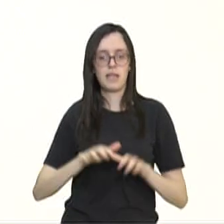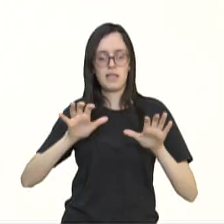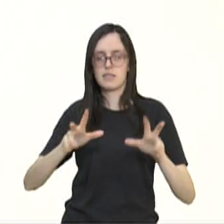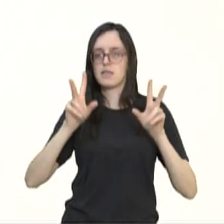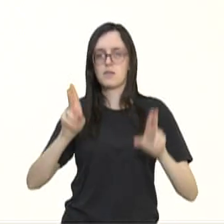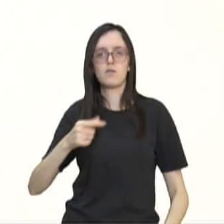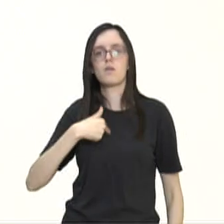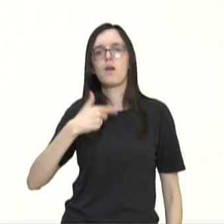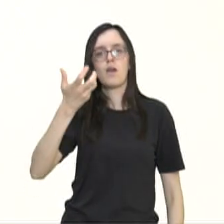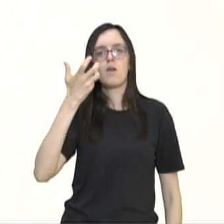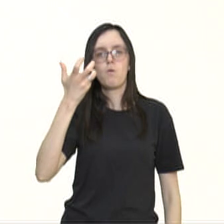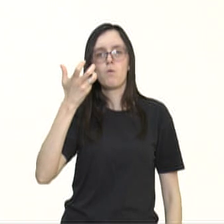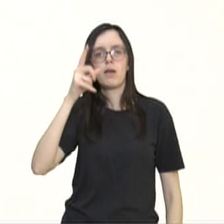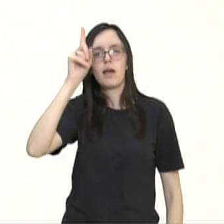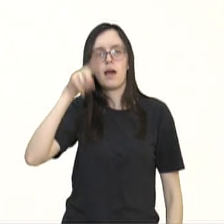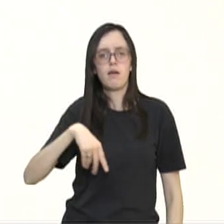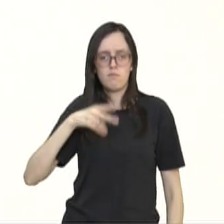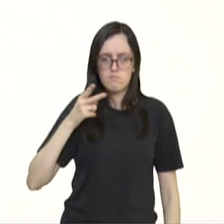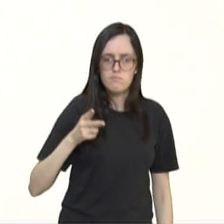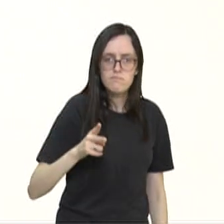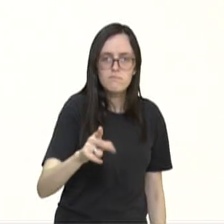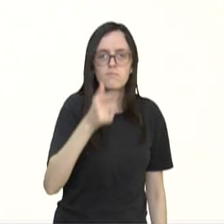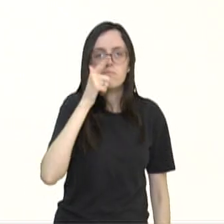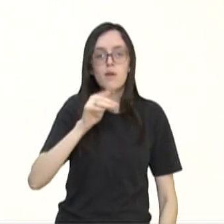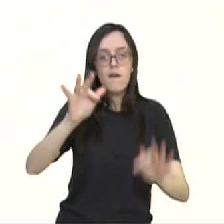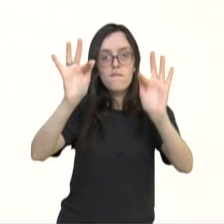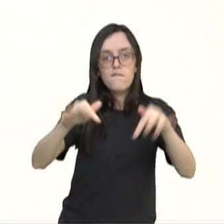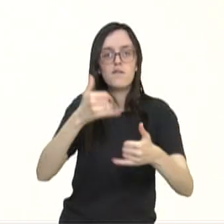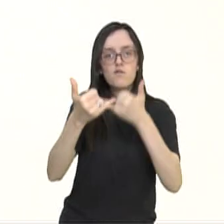o significado, então, dessa questão da